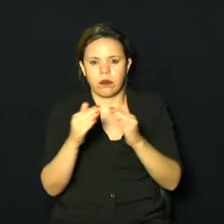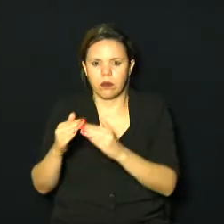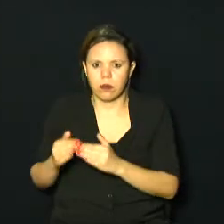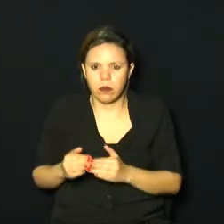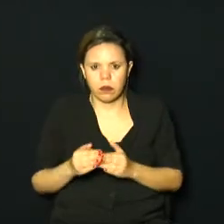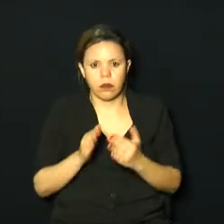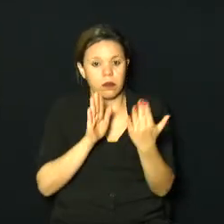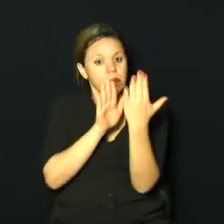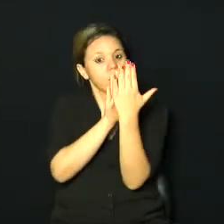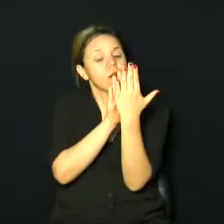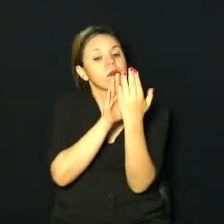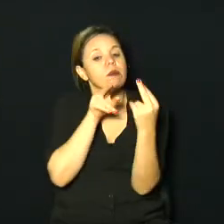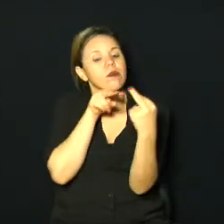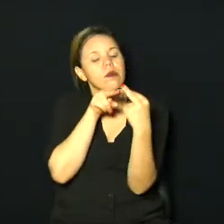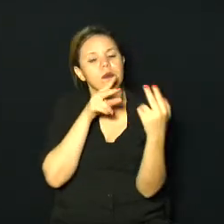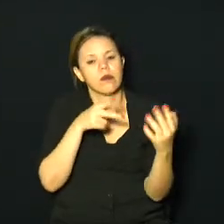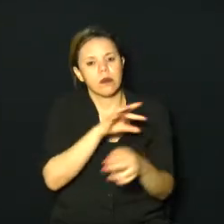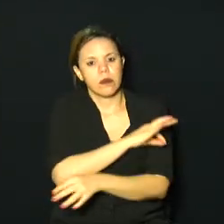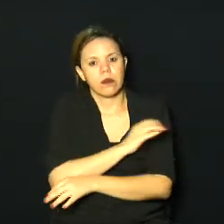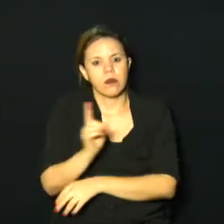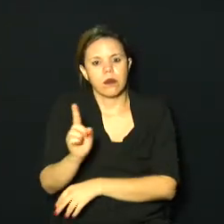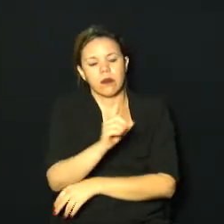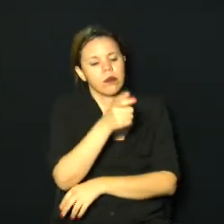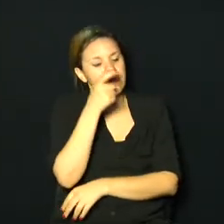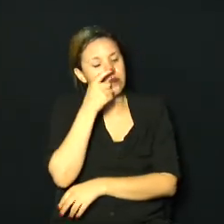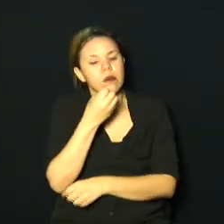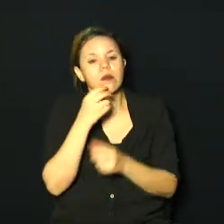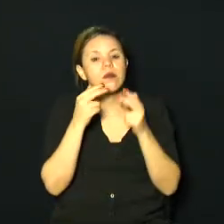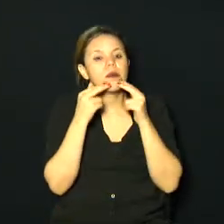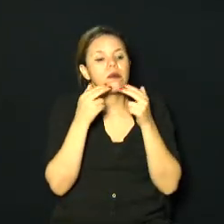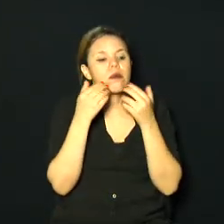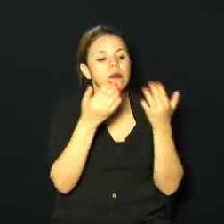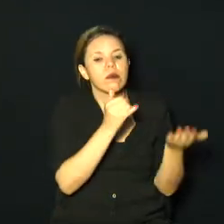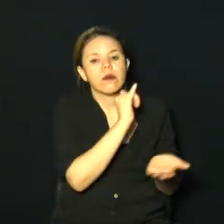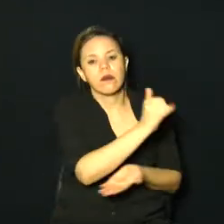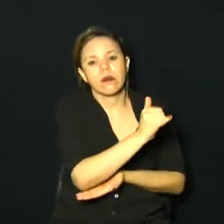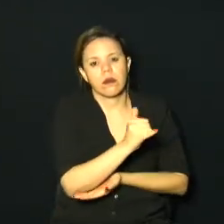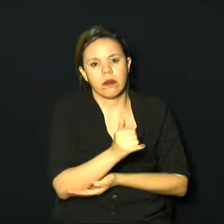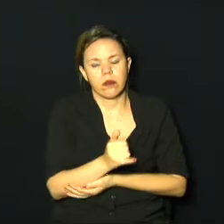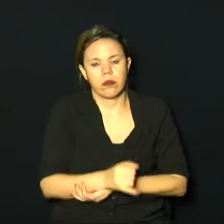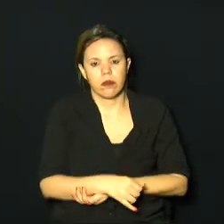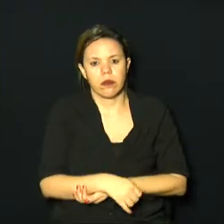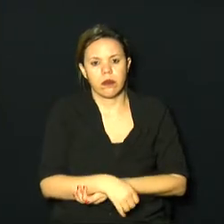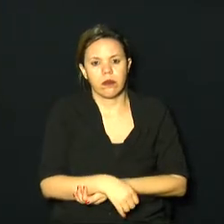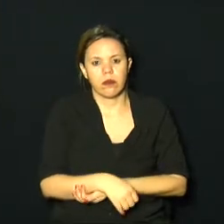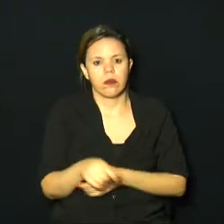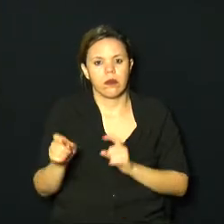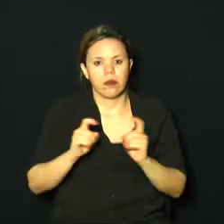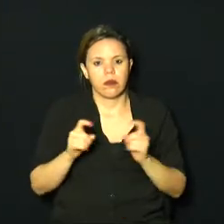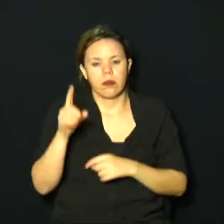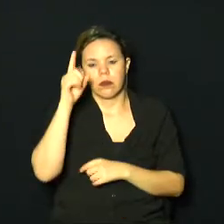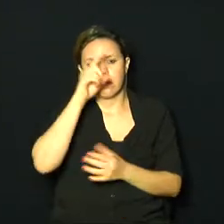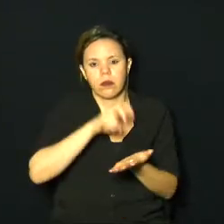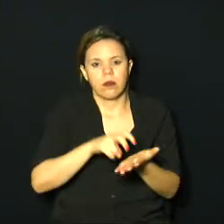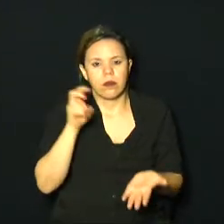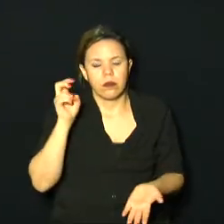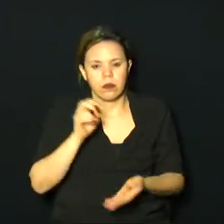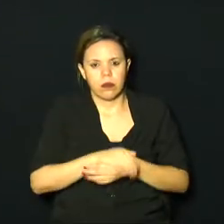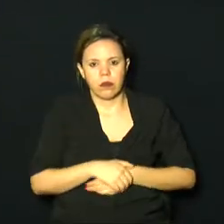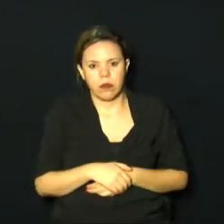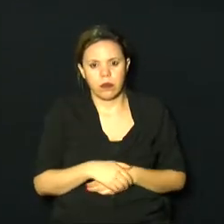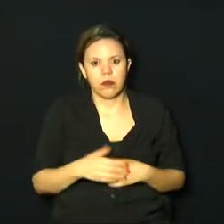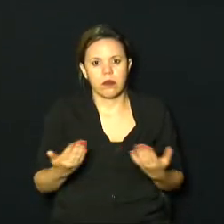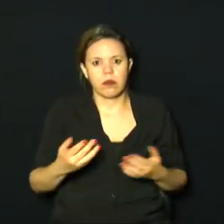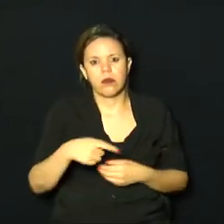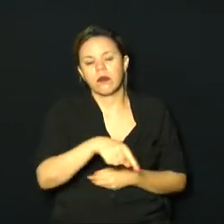nos olhos. A prefeitura já foi lá para dar boa notícia em plena assembleia, no domingo de manhã. Então agora